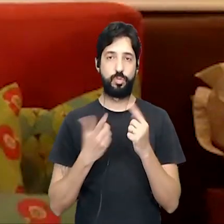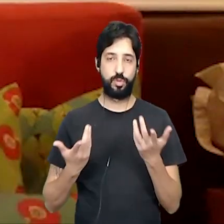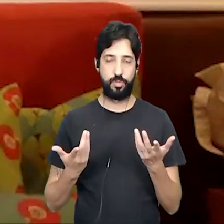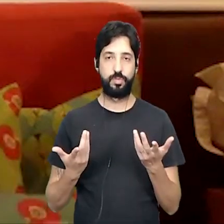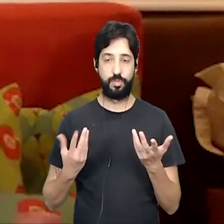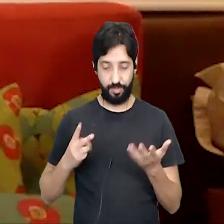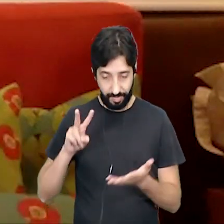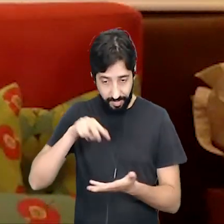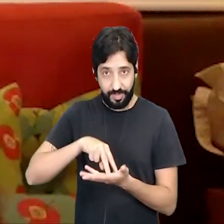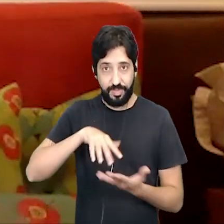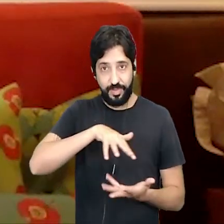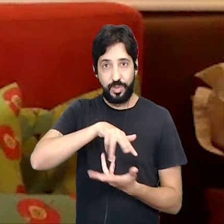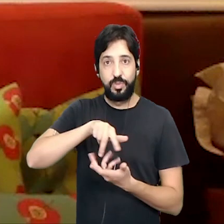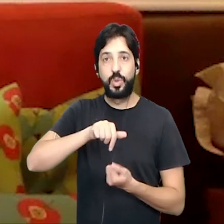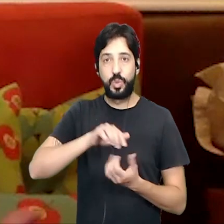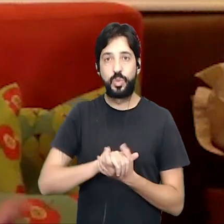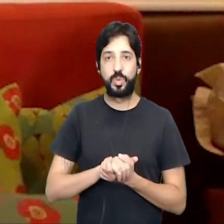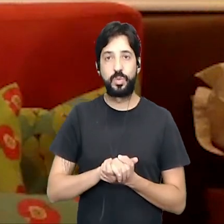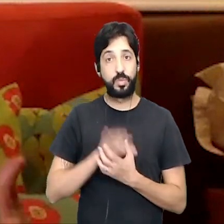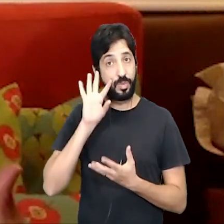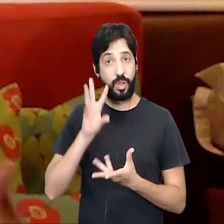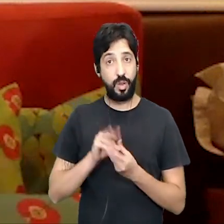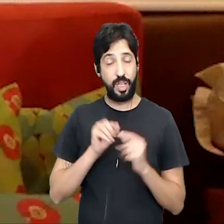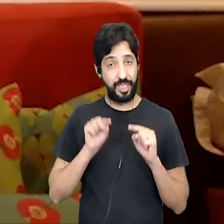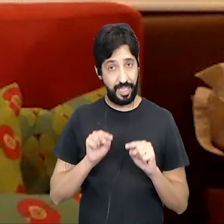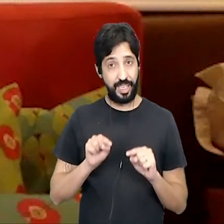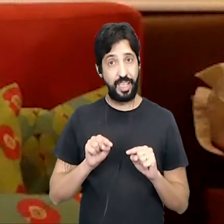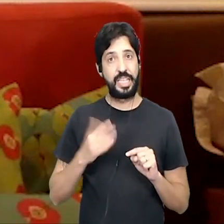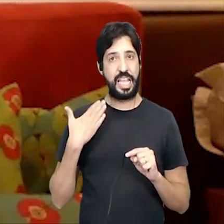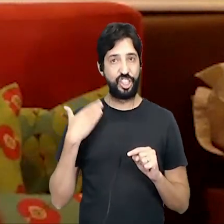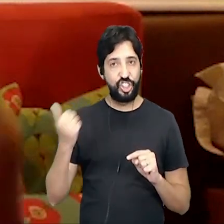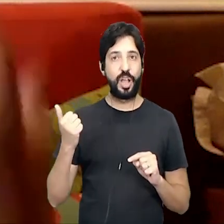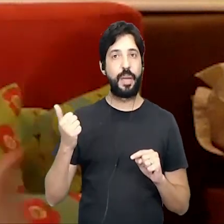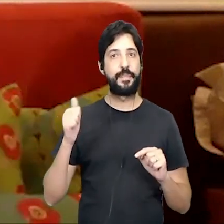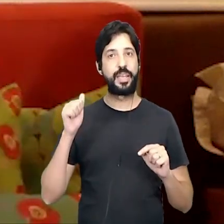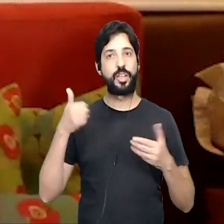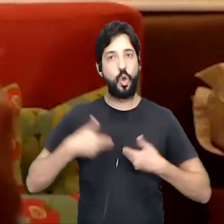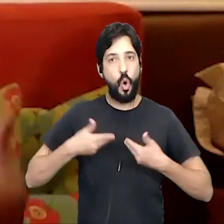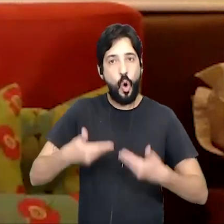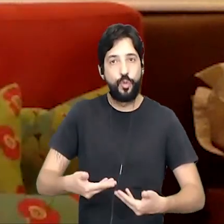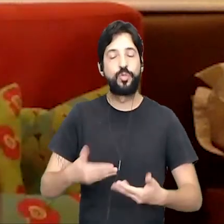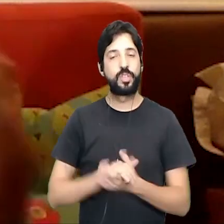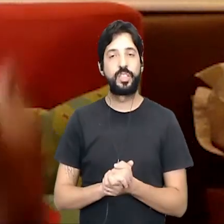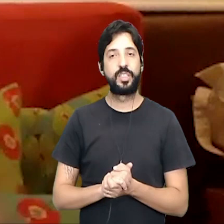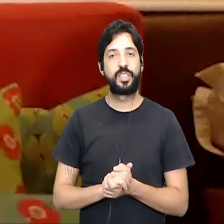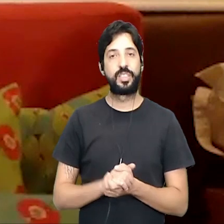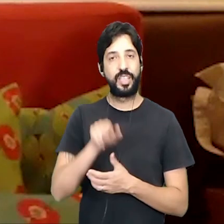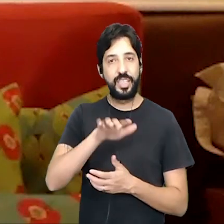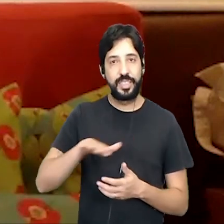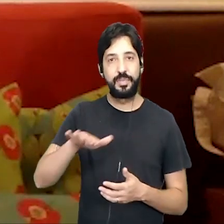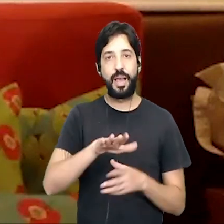outras formas, né, de estar, né, nesse mundo. Que eu acho que é esse o chamamento, né,